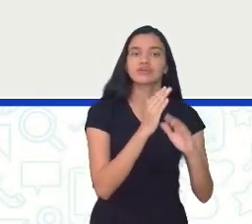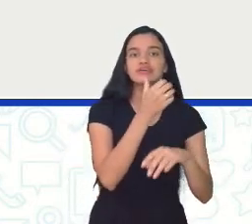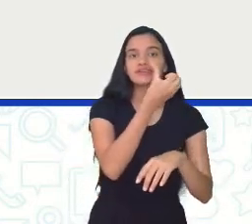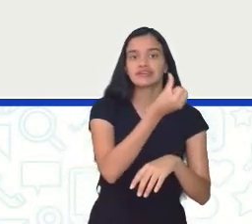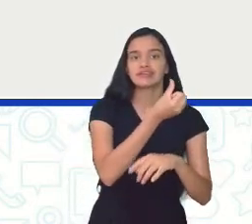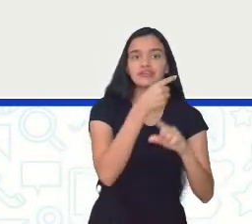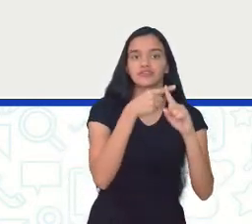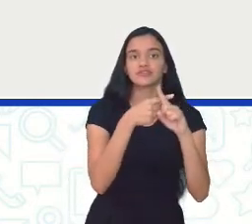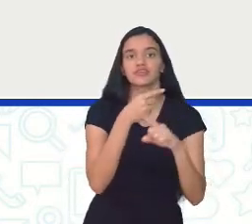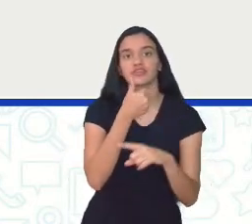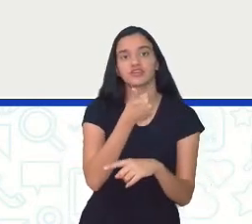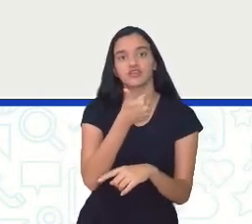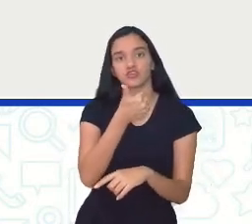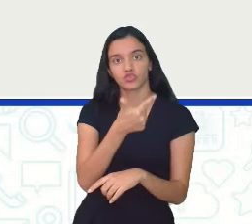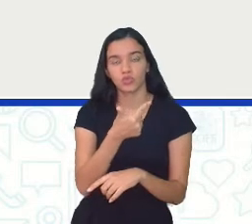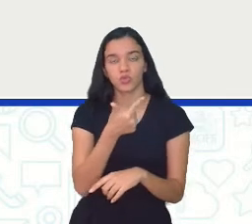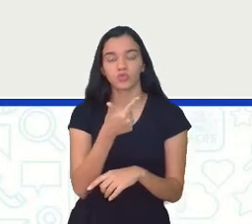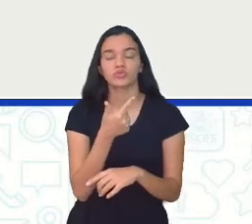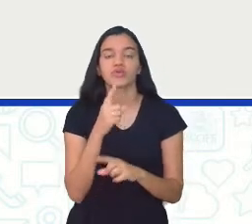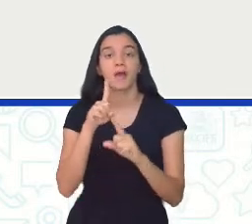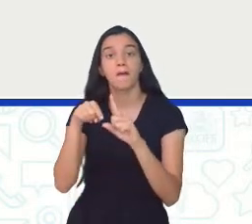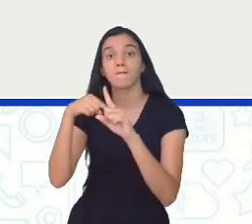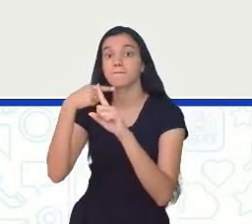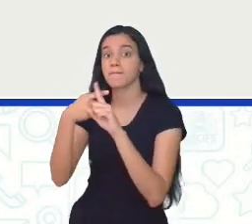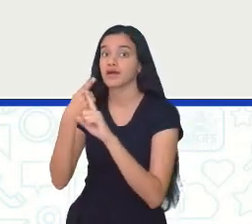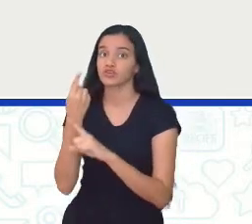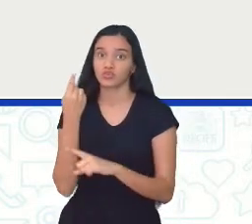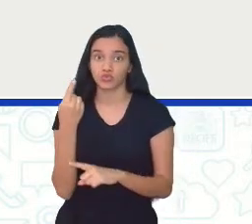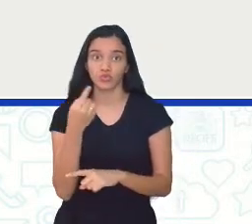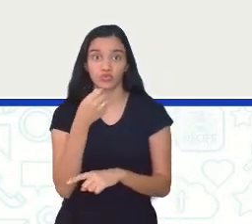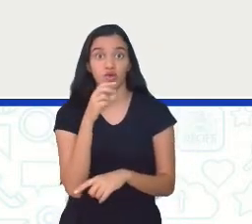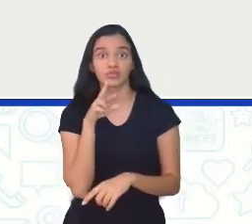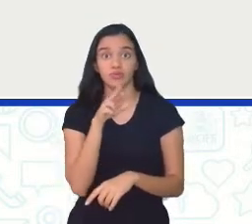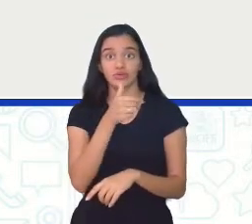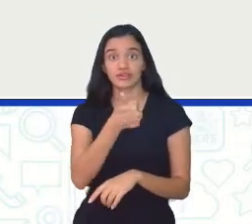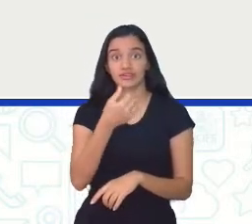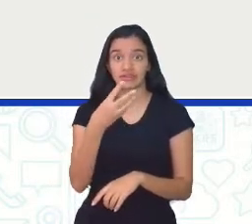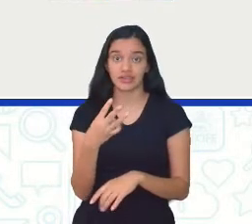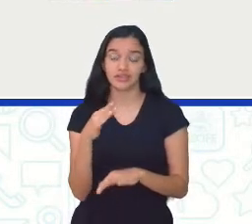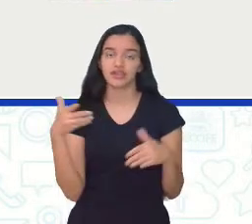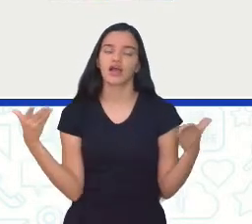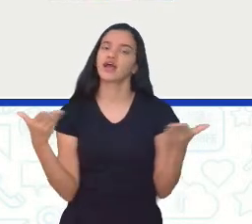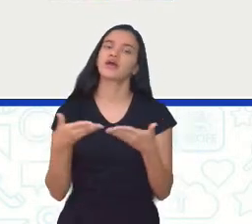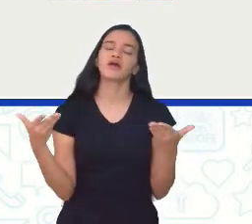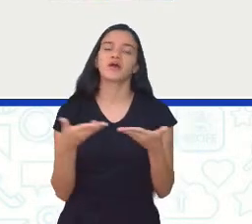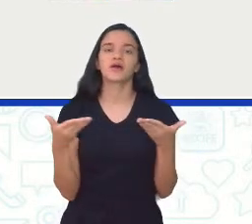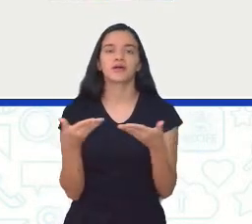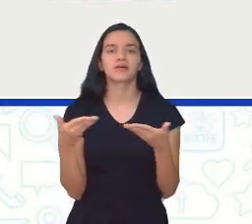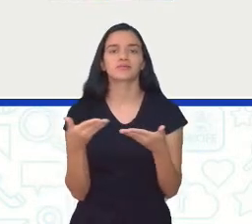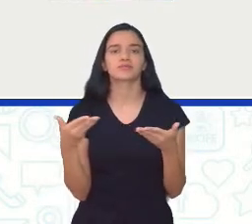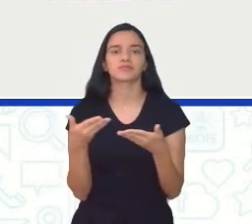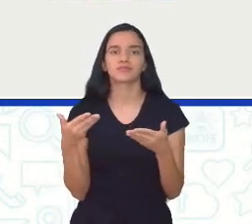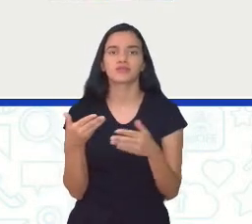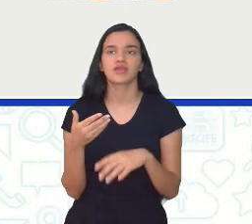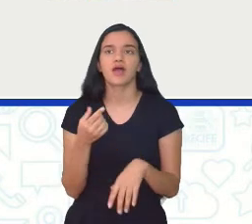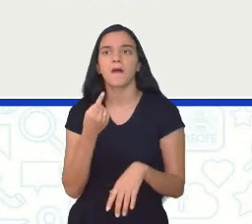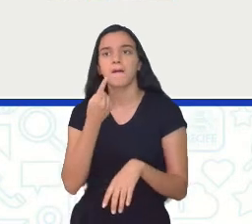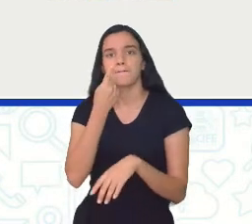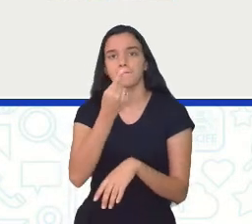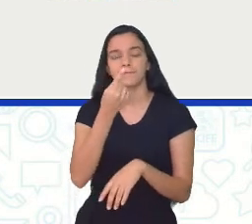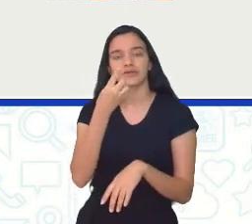vezes 2, 12, mais 1 de cima, 13. Veja que agora eu peguei esse